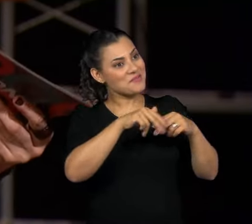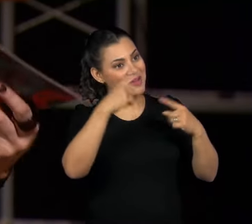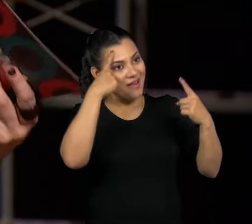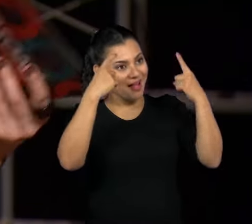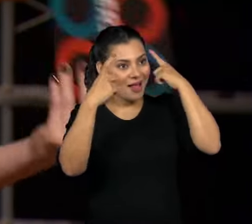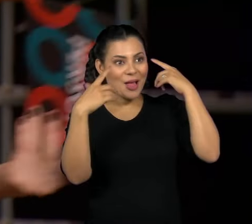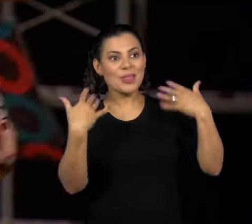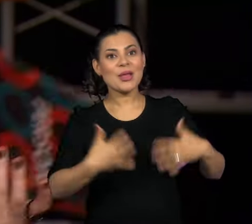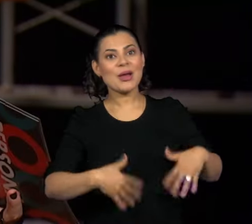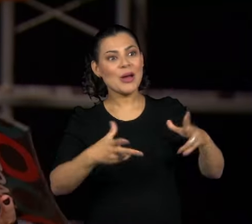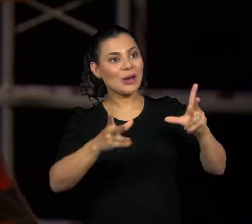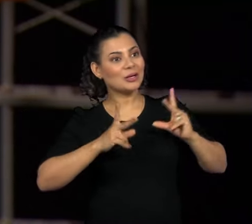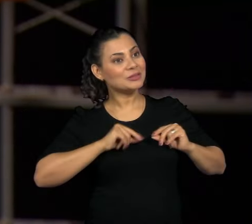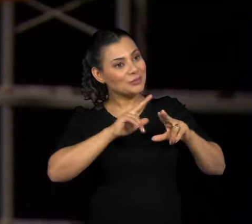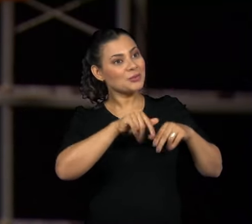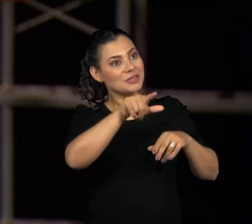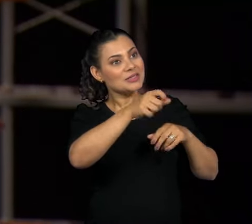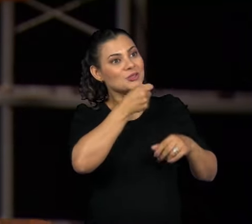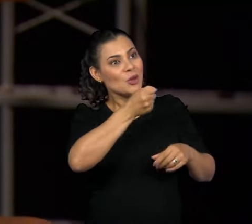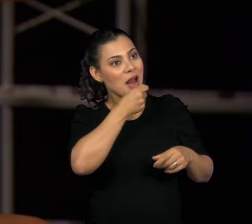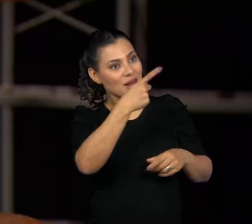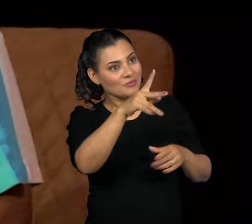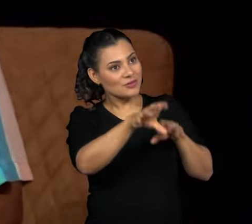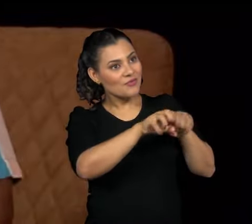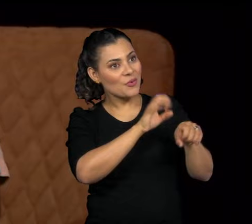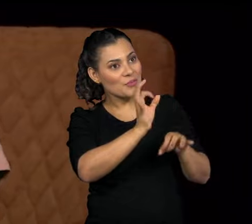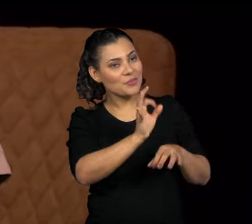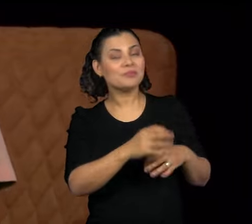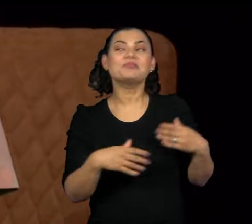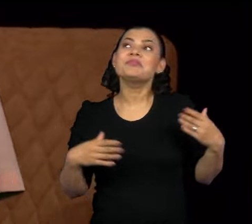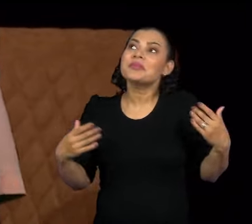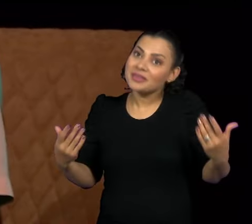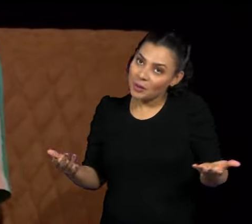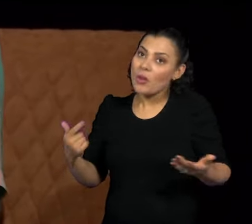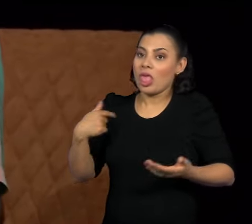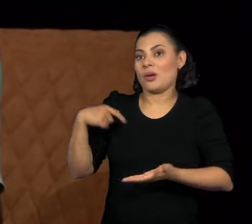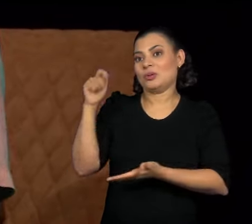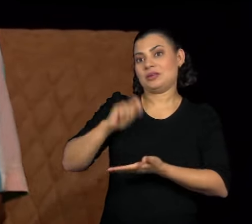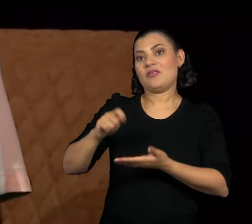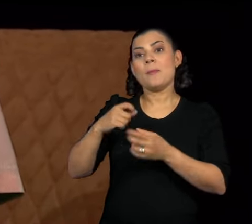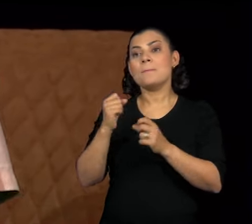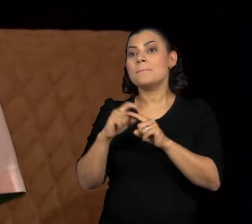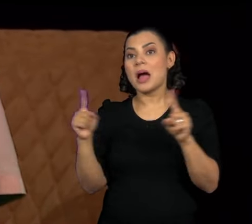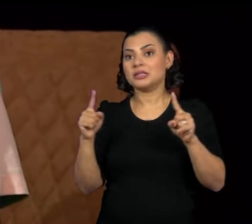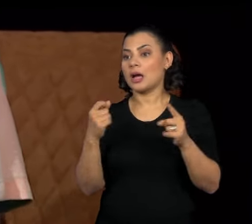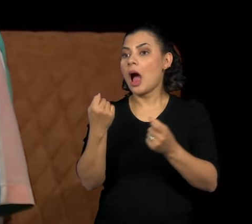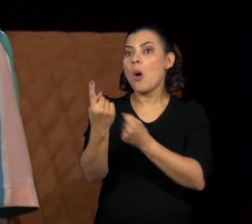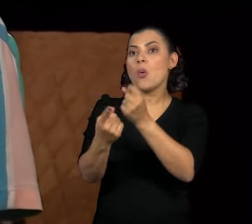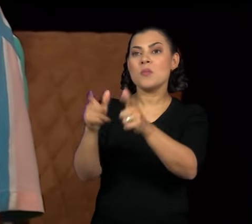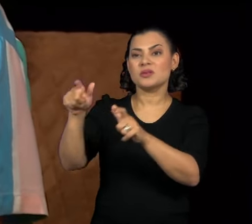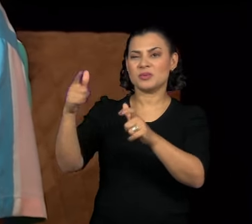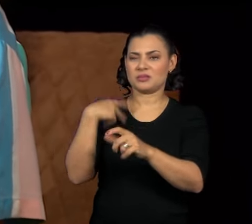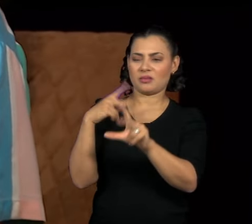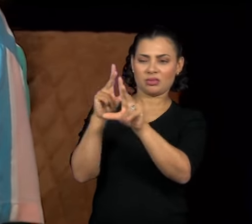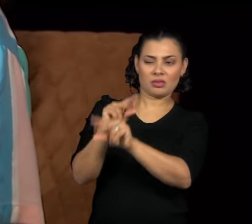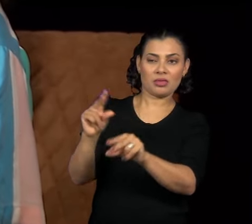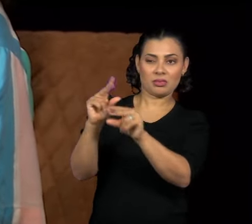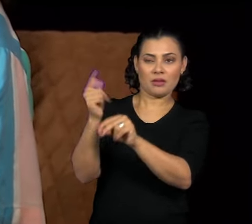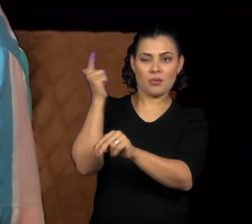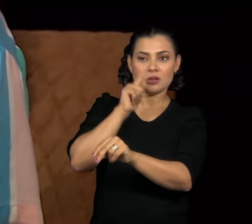Tá aí o motivo de fazer o jornalismo, né? Mas convencia poucos com esse palavreado.